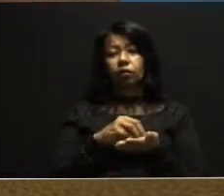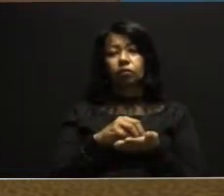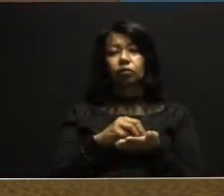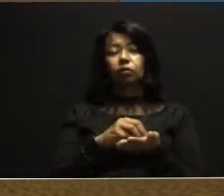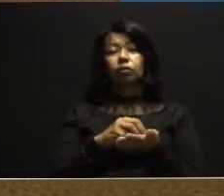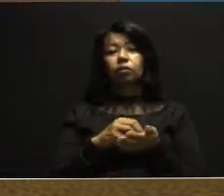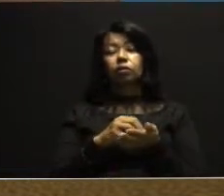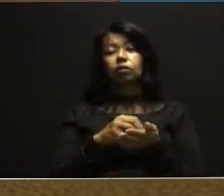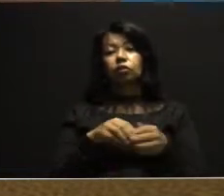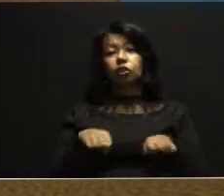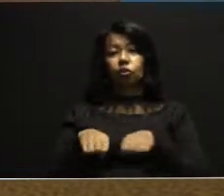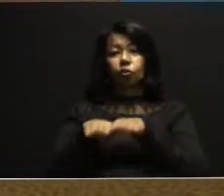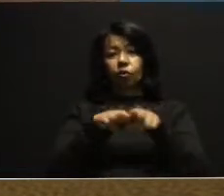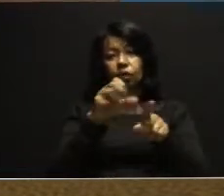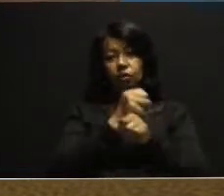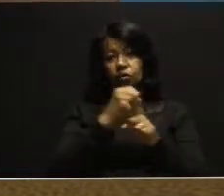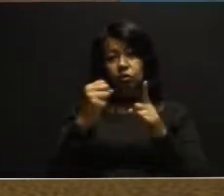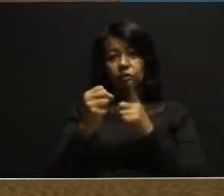na posição